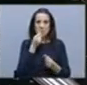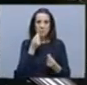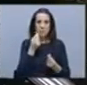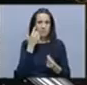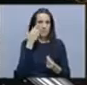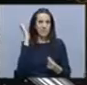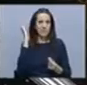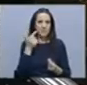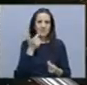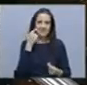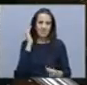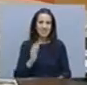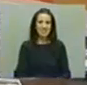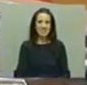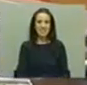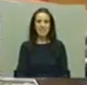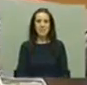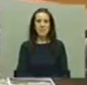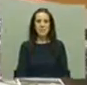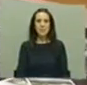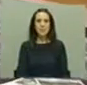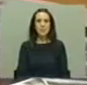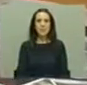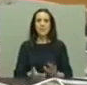já foi. Aqui vamos tirar esta parte.